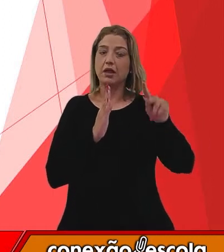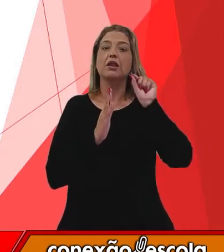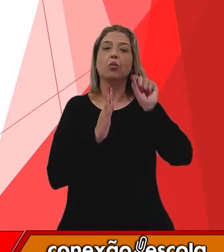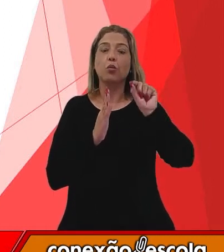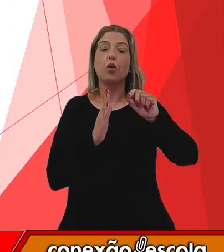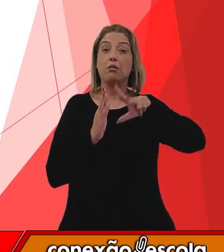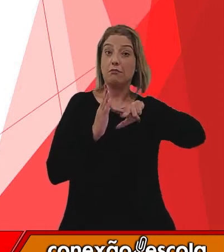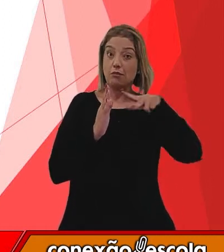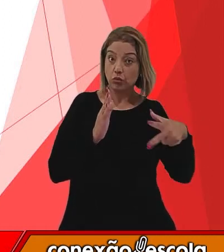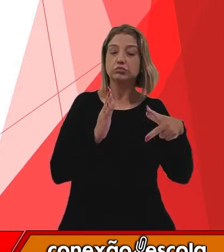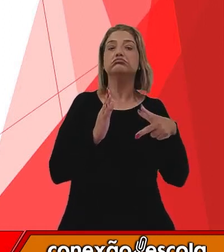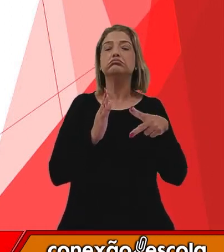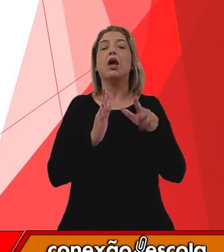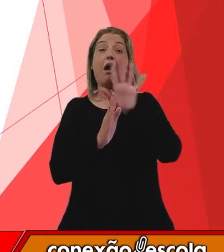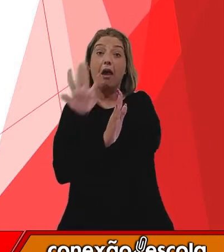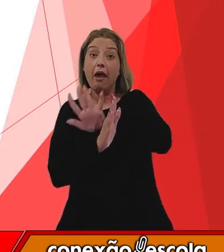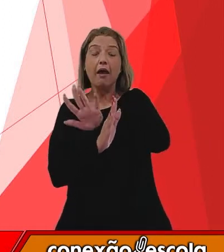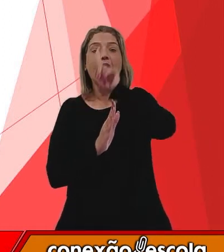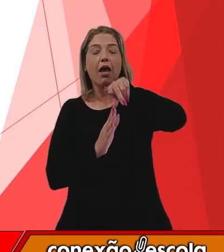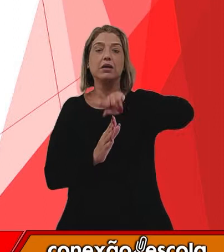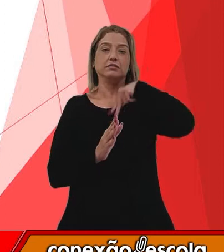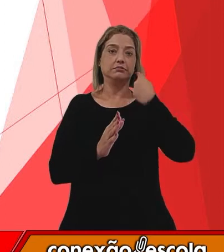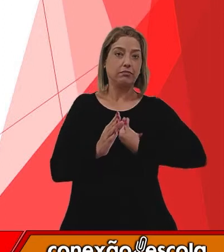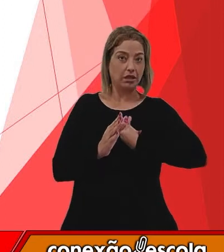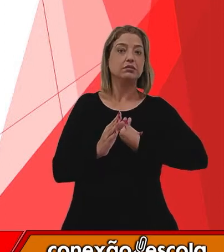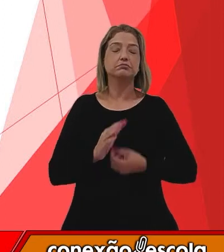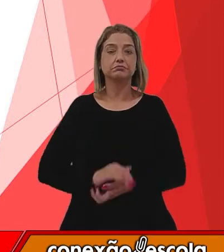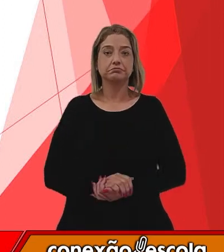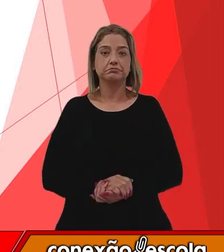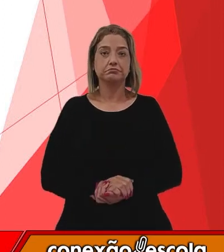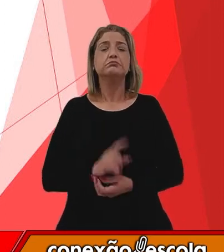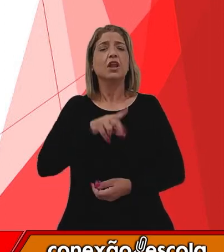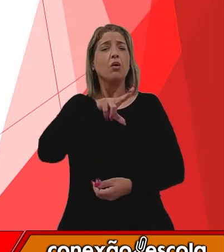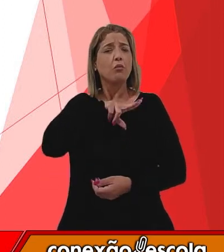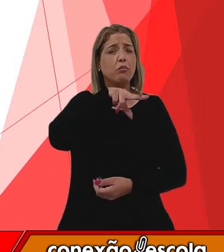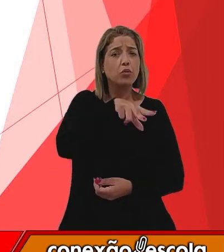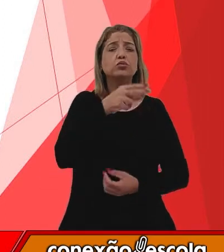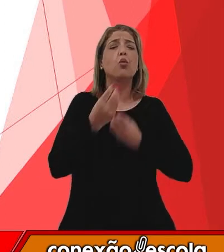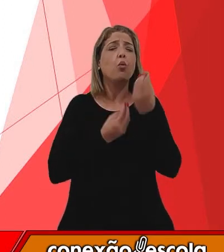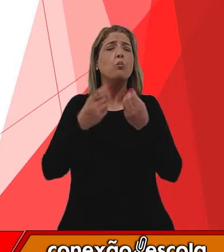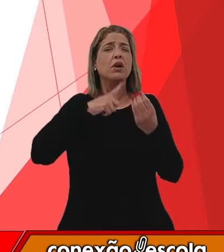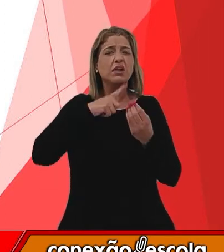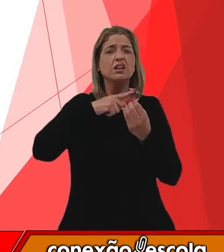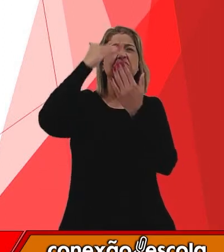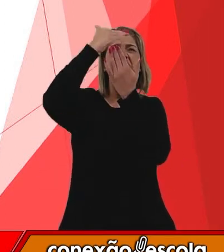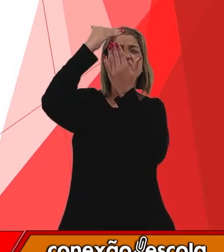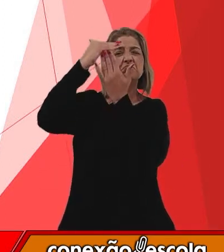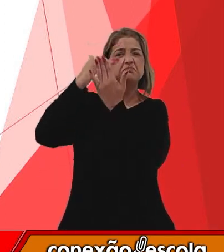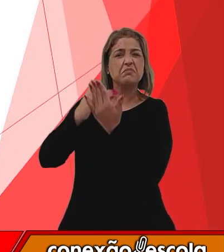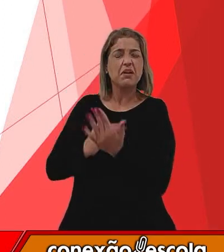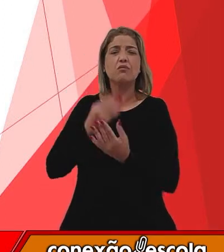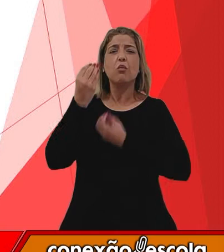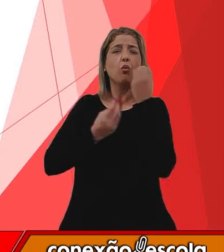por Portugal e a outra parte por Espanha. Portugal dividiu a sua parte em várias colônias e